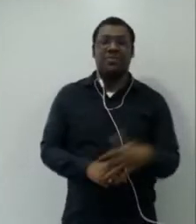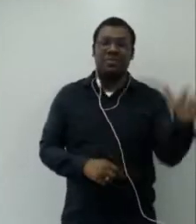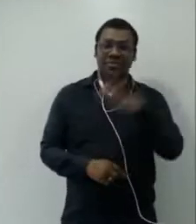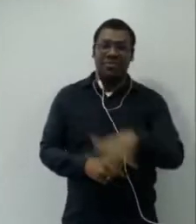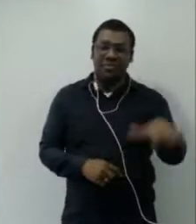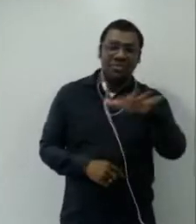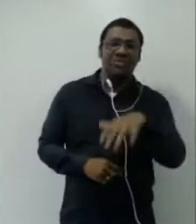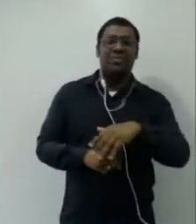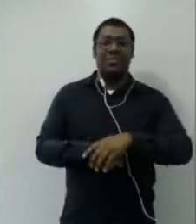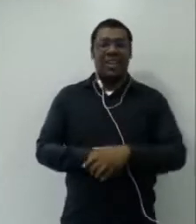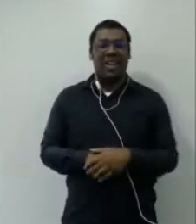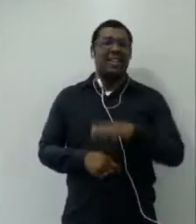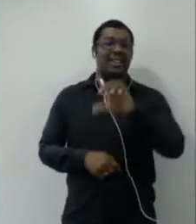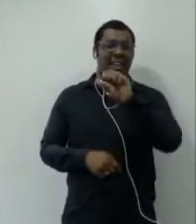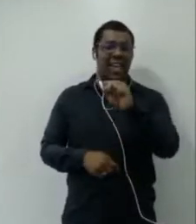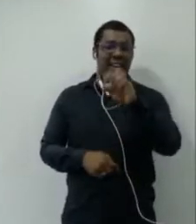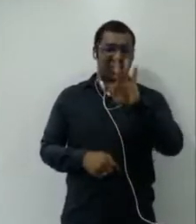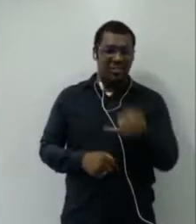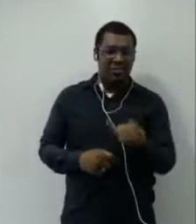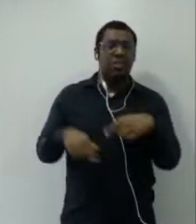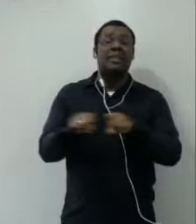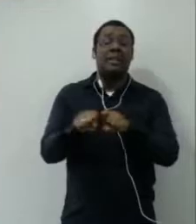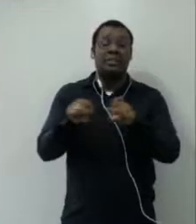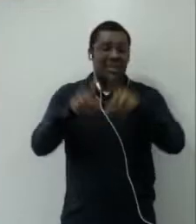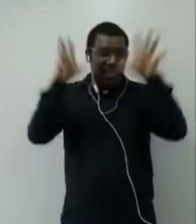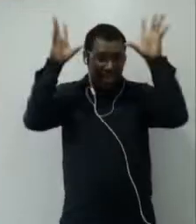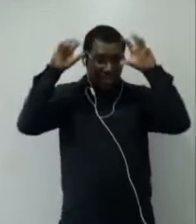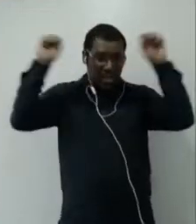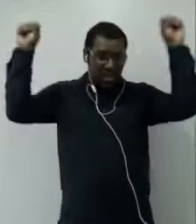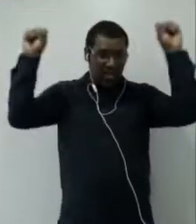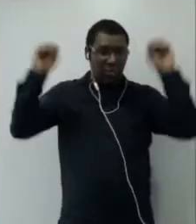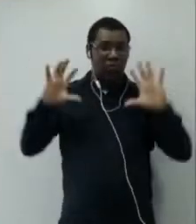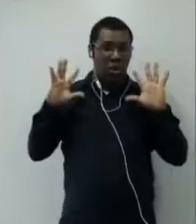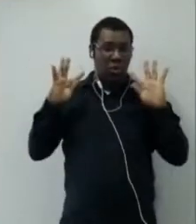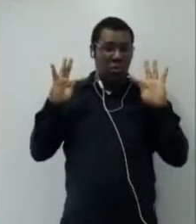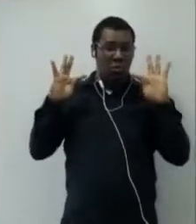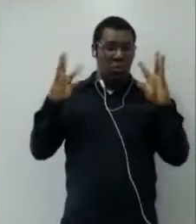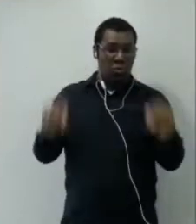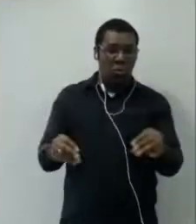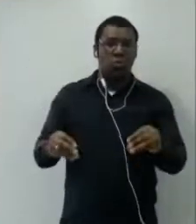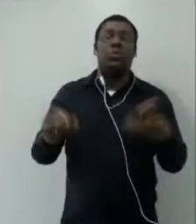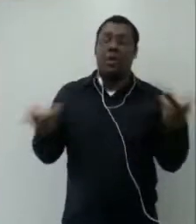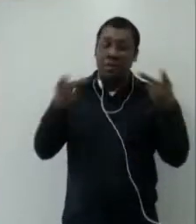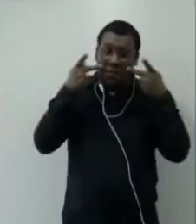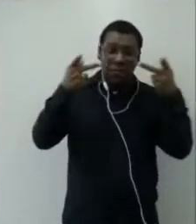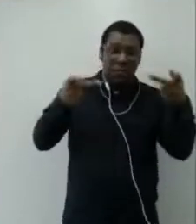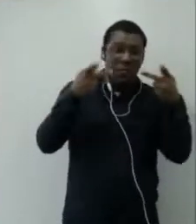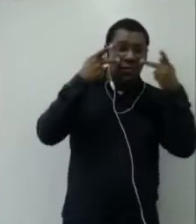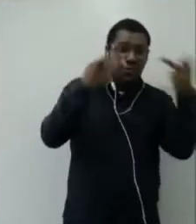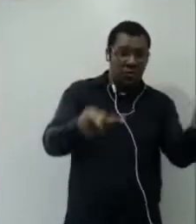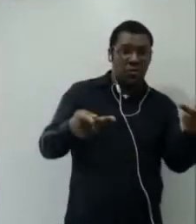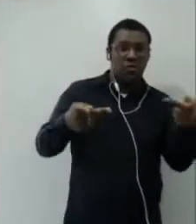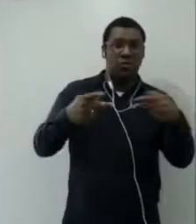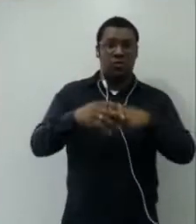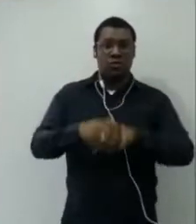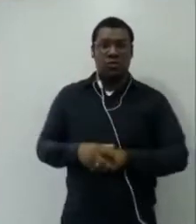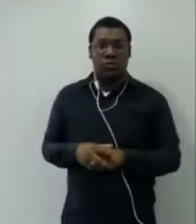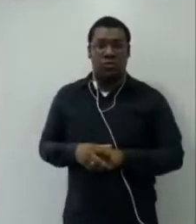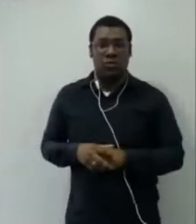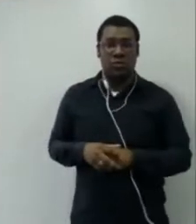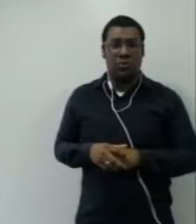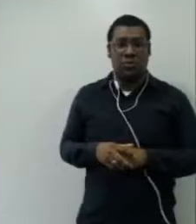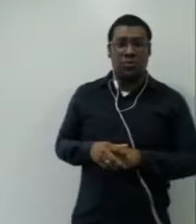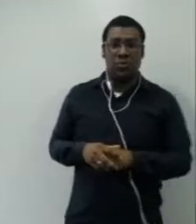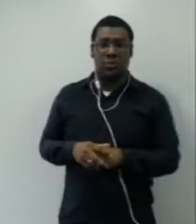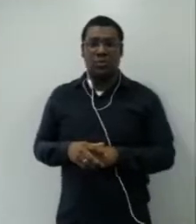o STJ, mas também para os tribunais de apelação, que visitou incansavelmente em companhia dos ministros Moura, né, os